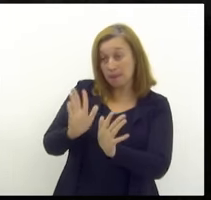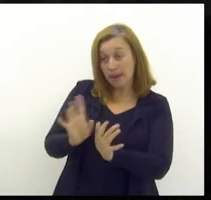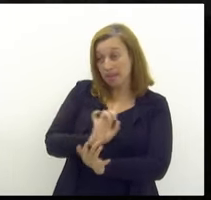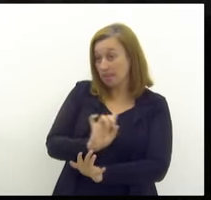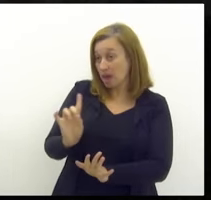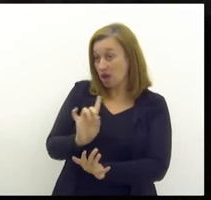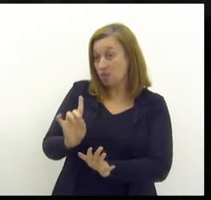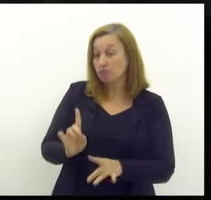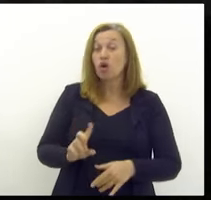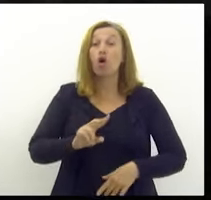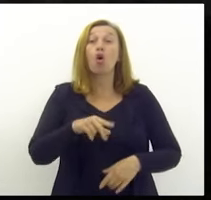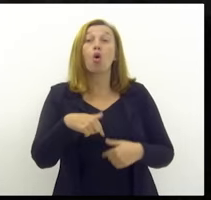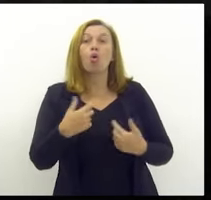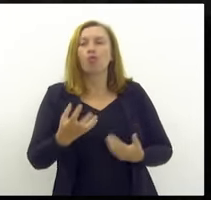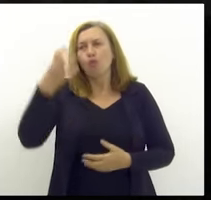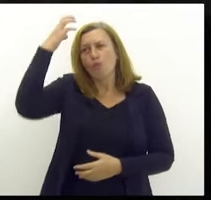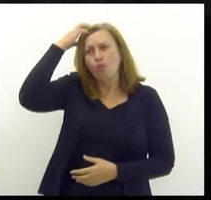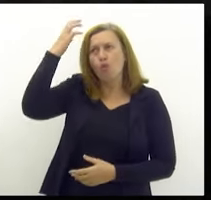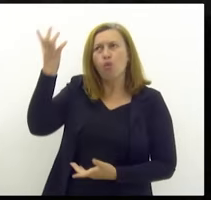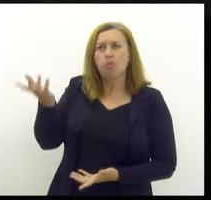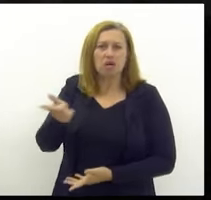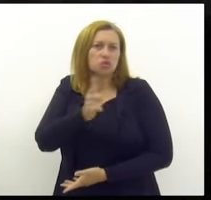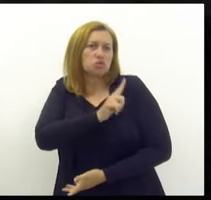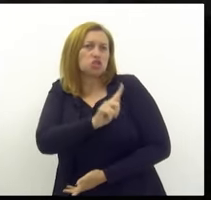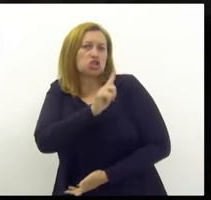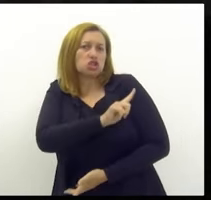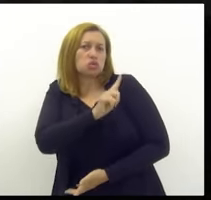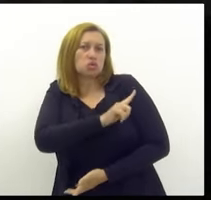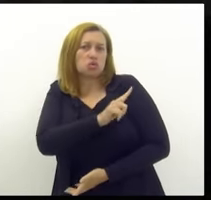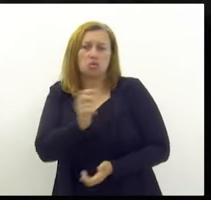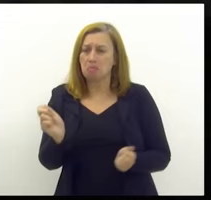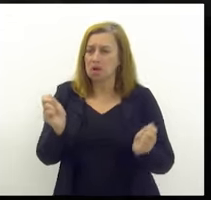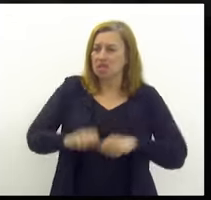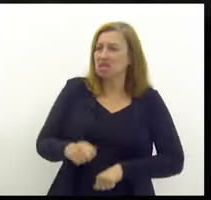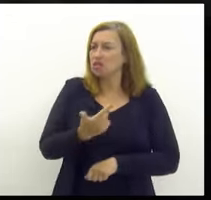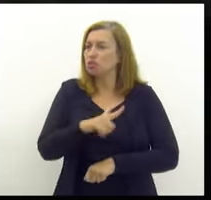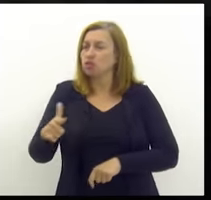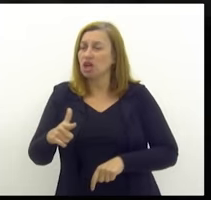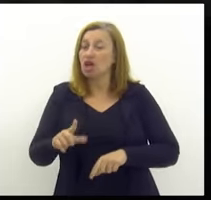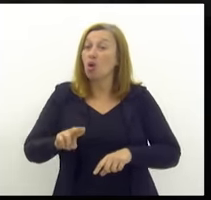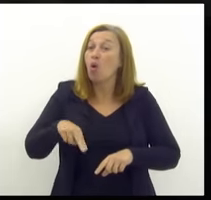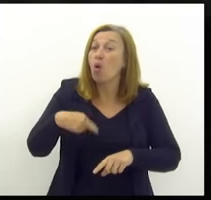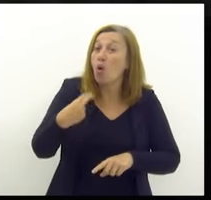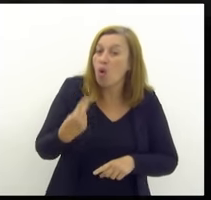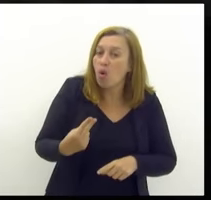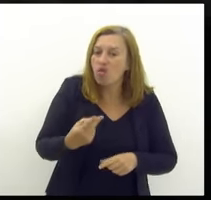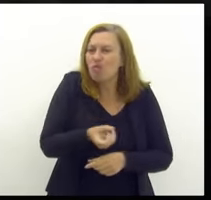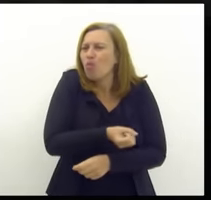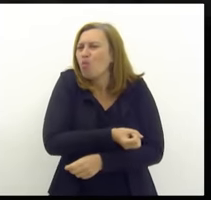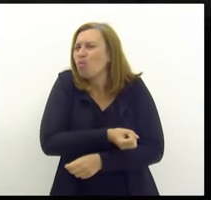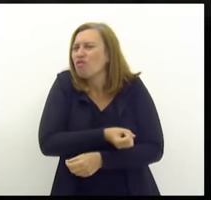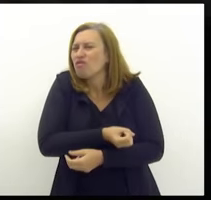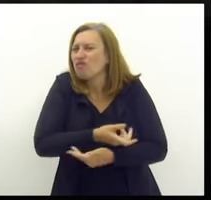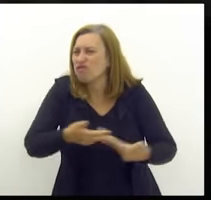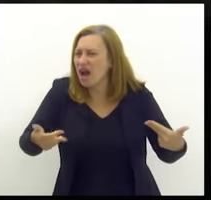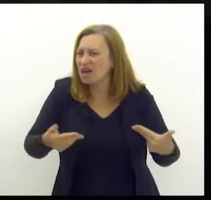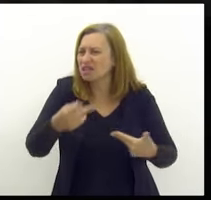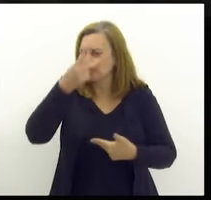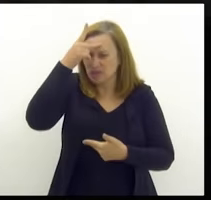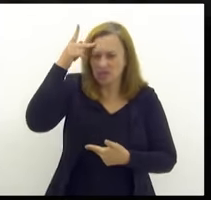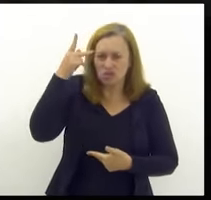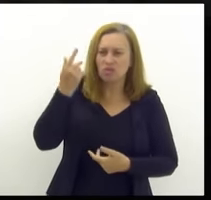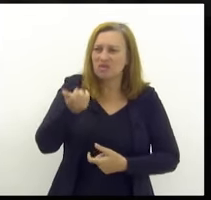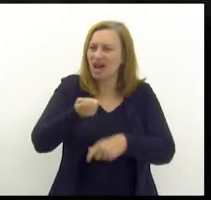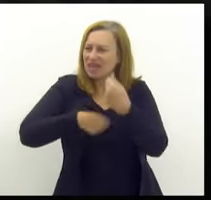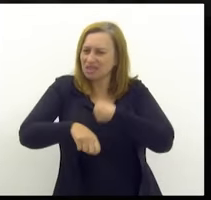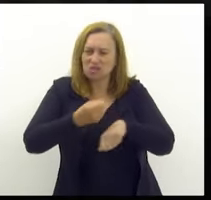são incompetentes ou porque foram tantos ao longo do tempo que nem gastar conseguiram até até prender o